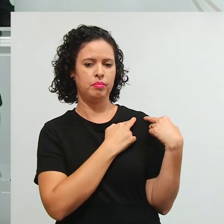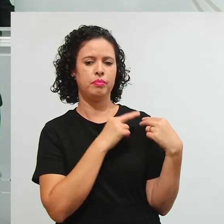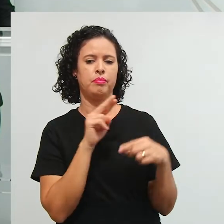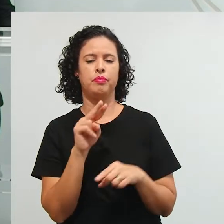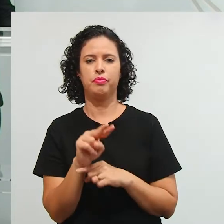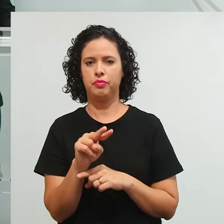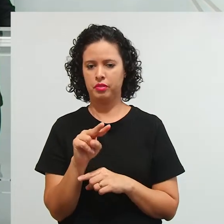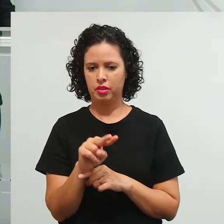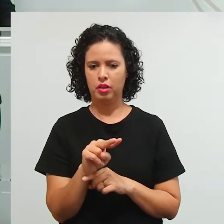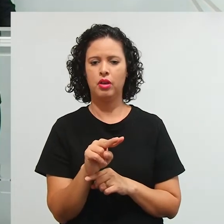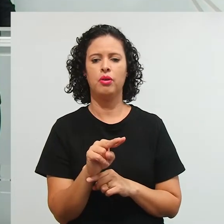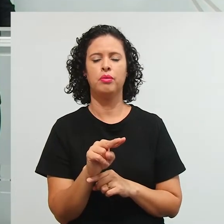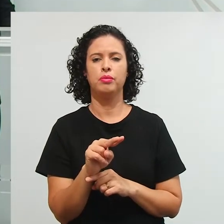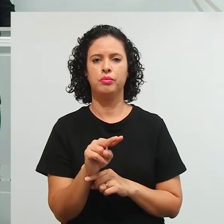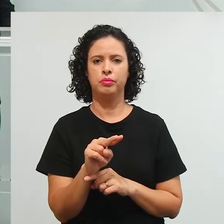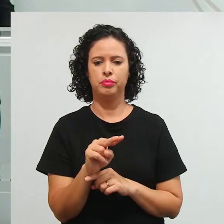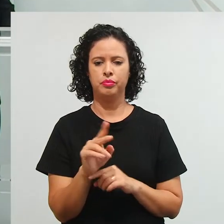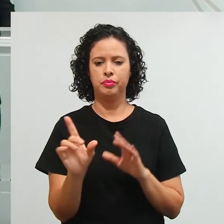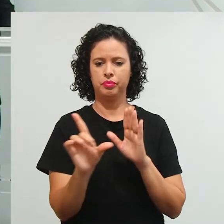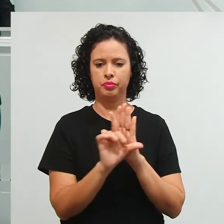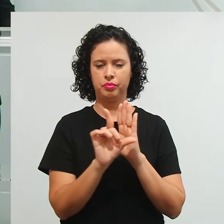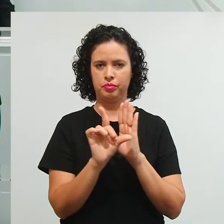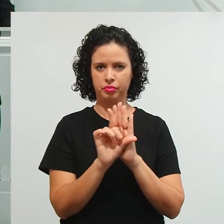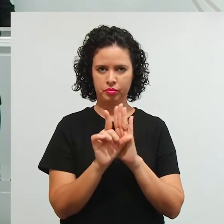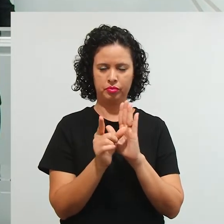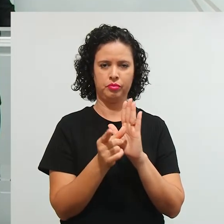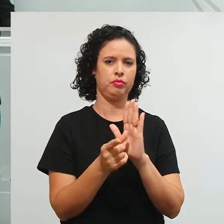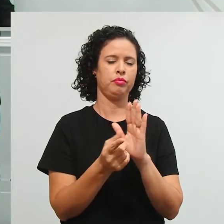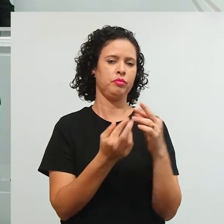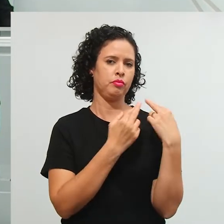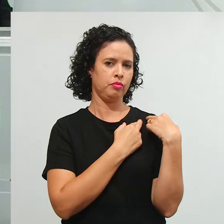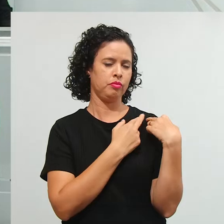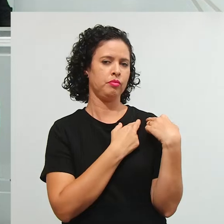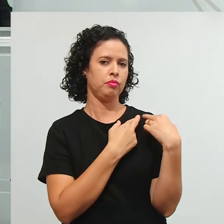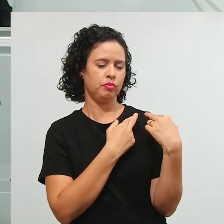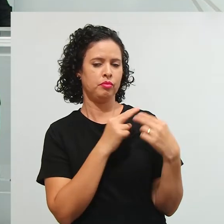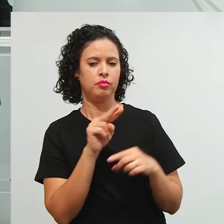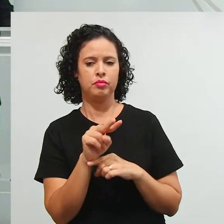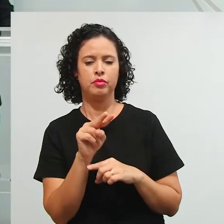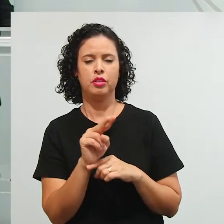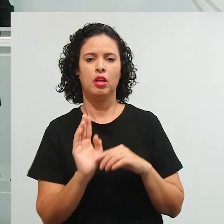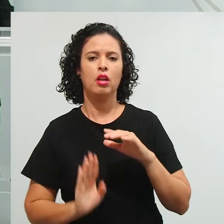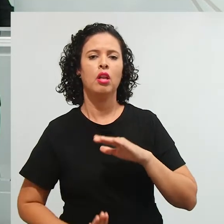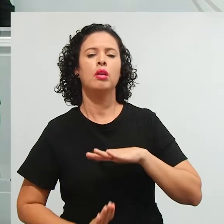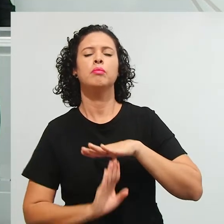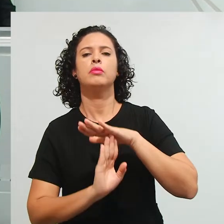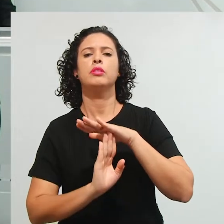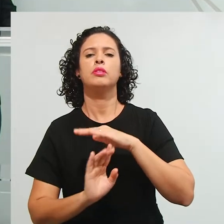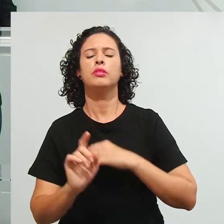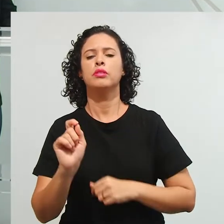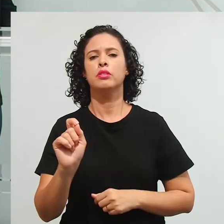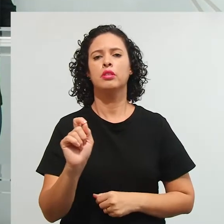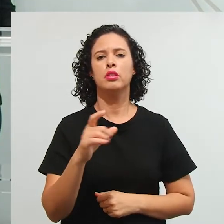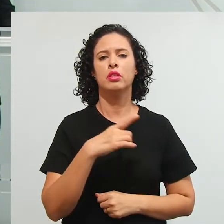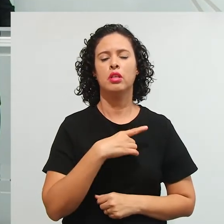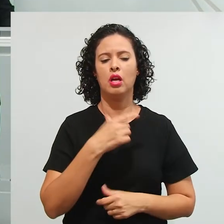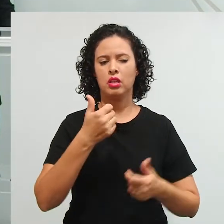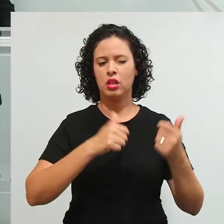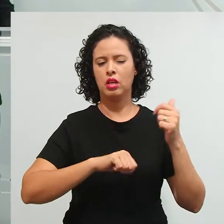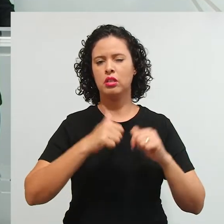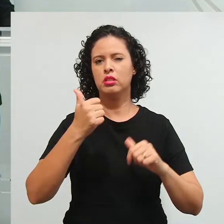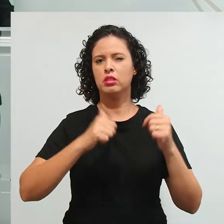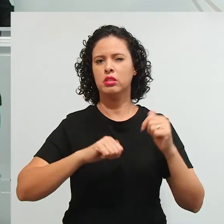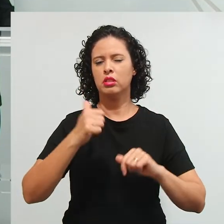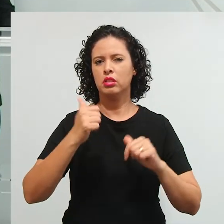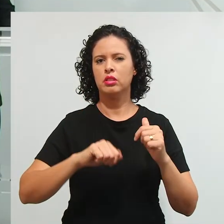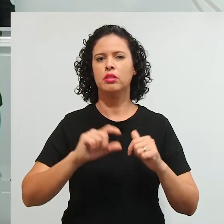Fiscal. Com a Lei de Responsabilidade Fiscal, essa questão dos limites, eles são